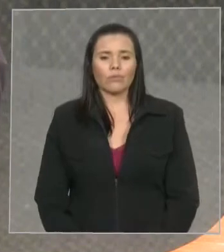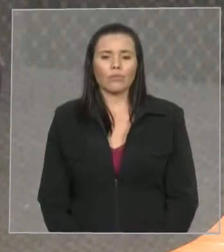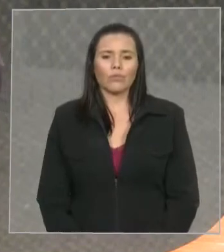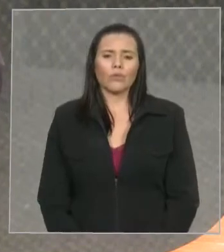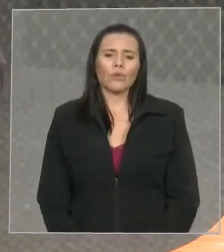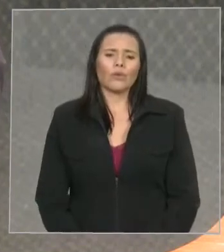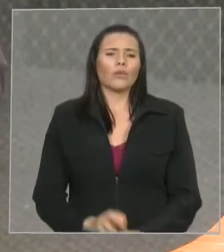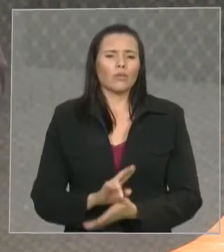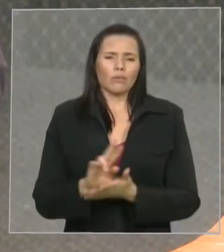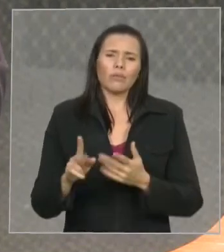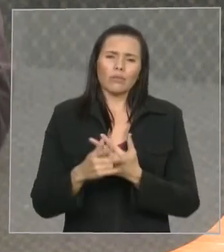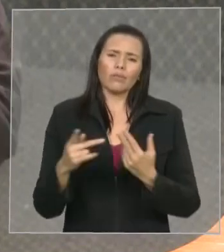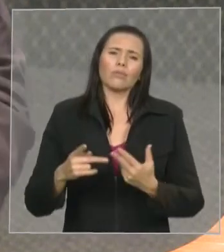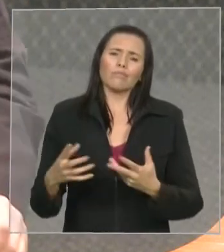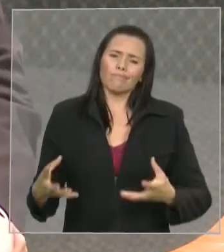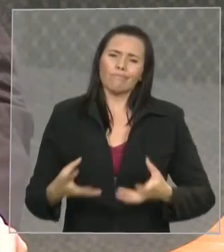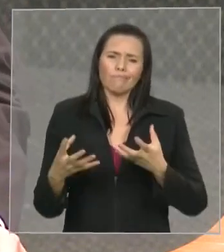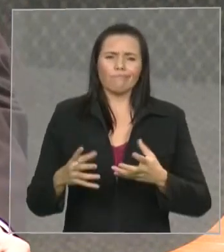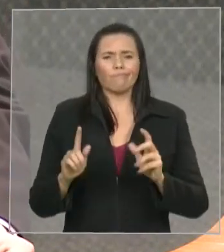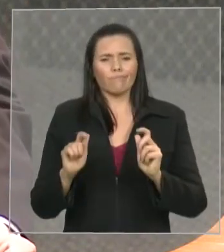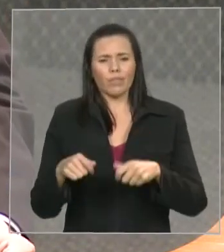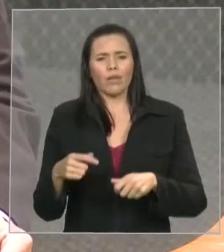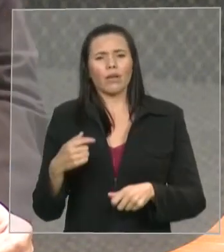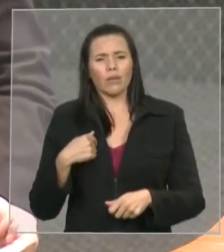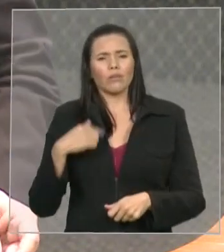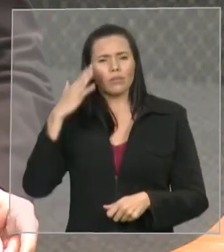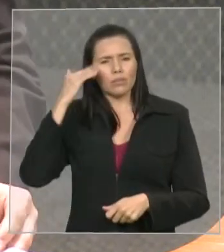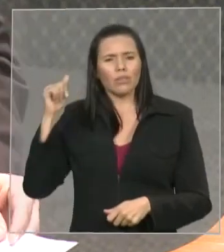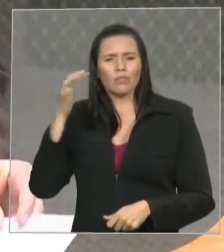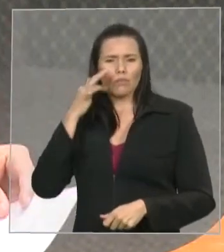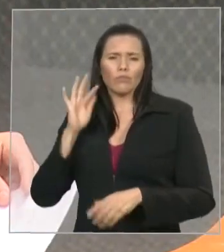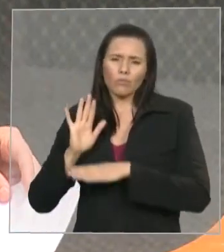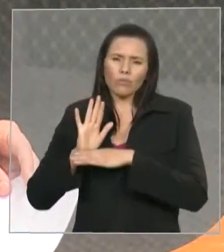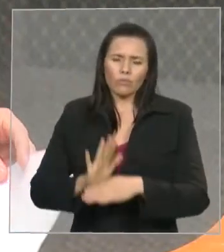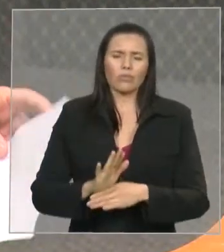com carinho e vai asfaltar essa estrada. São essas minhas palavras, senhor presidente, muito obrigado.